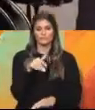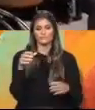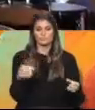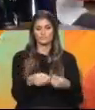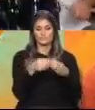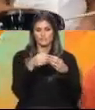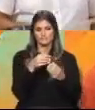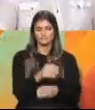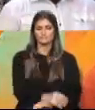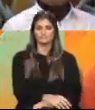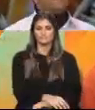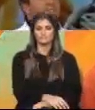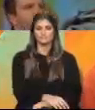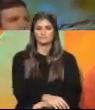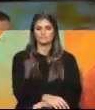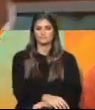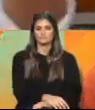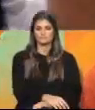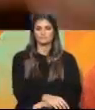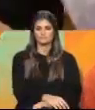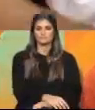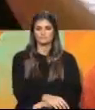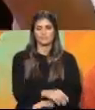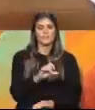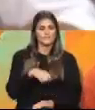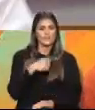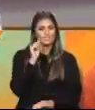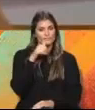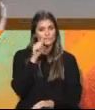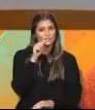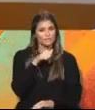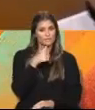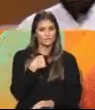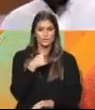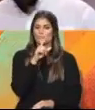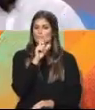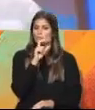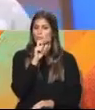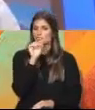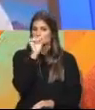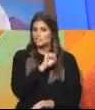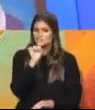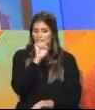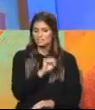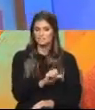Vamos brindar com verde vinho para que eu possa cantar